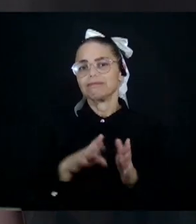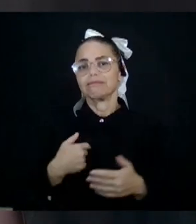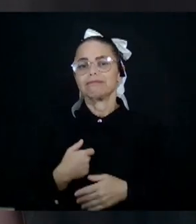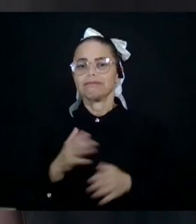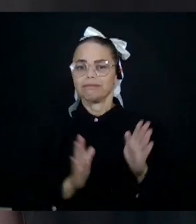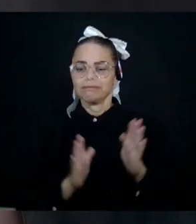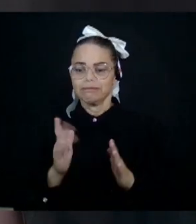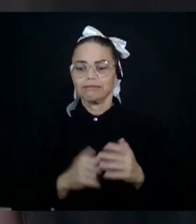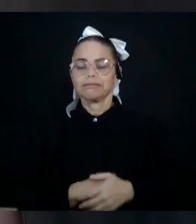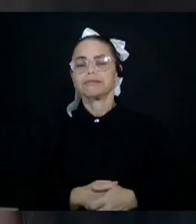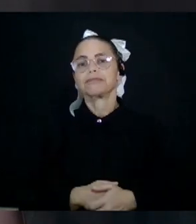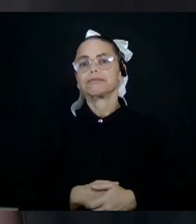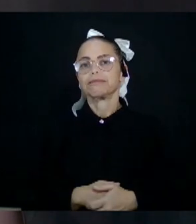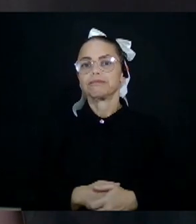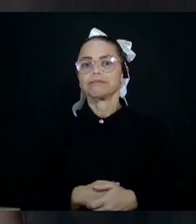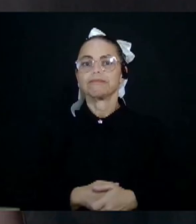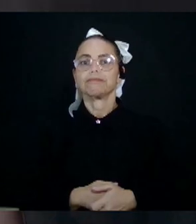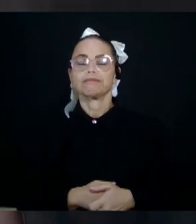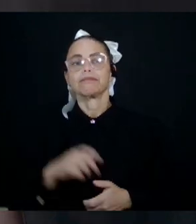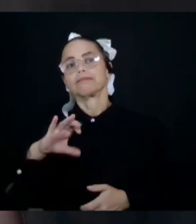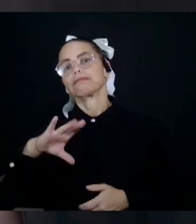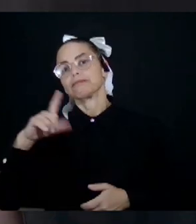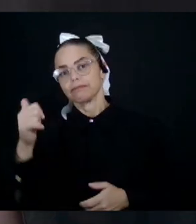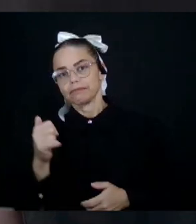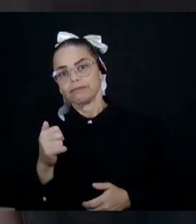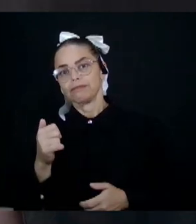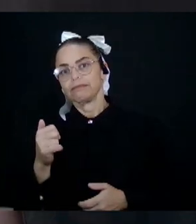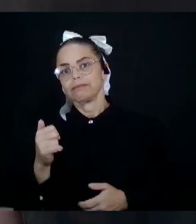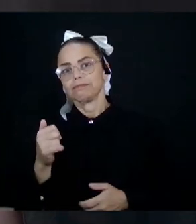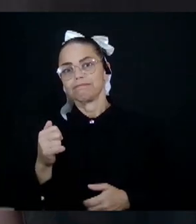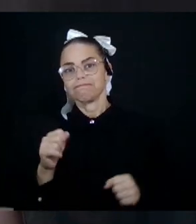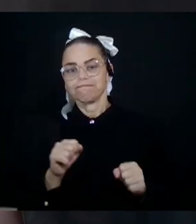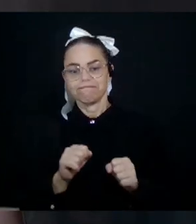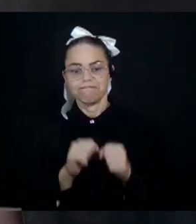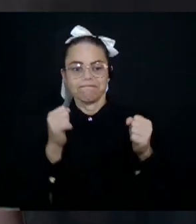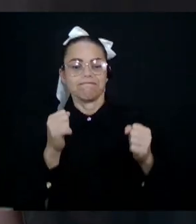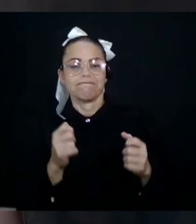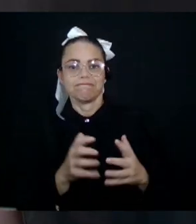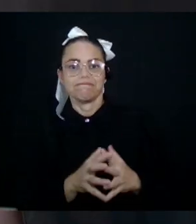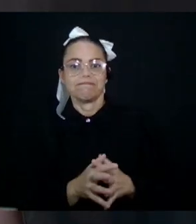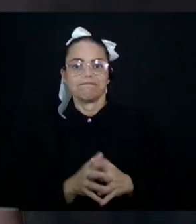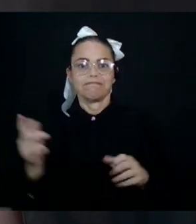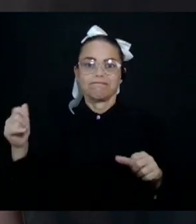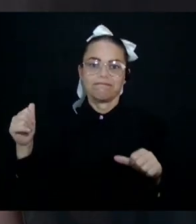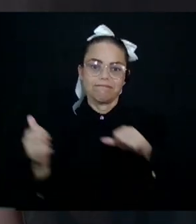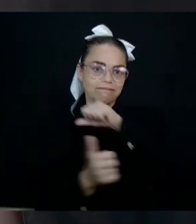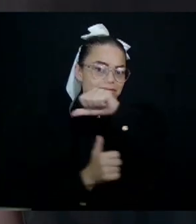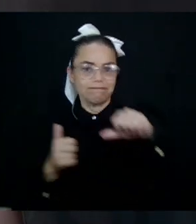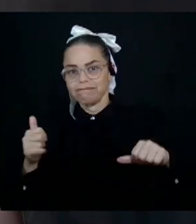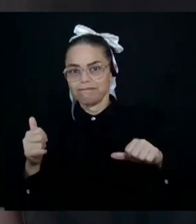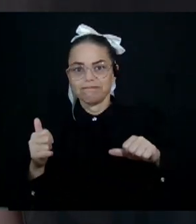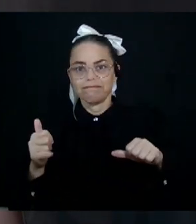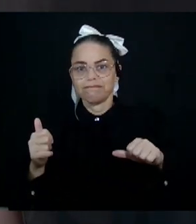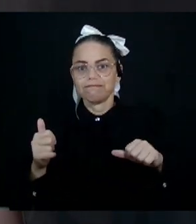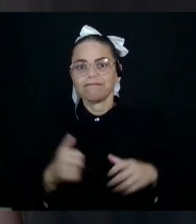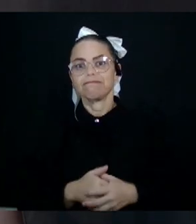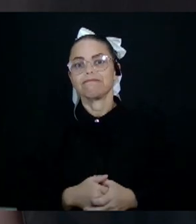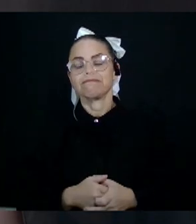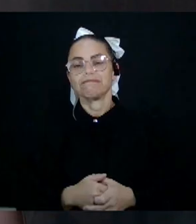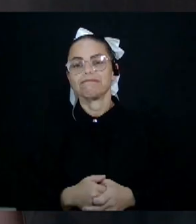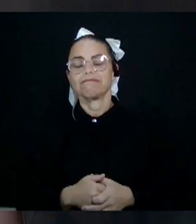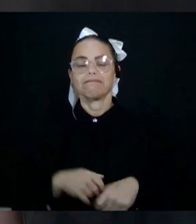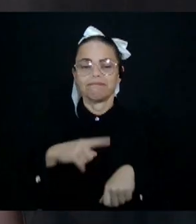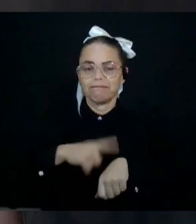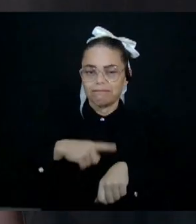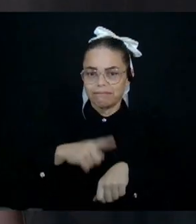né? É claro que então essa quebra, né, essa mudança de horário,